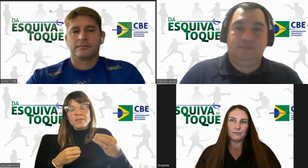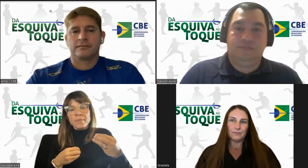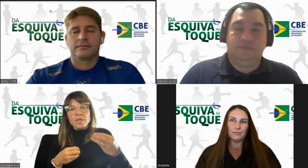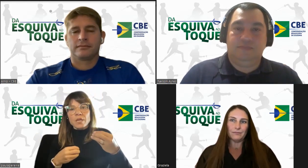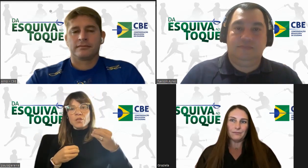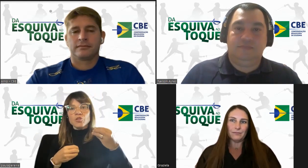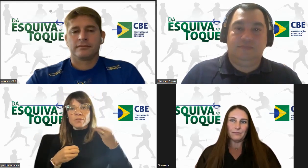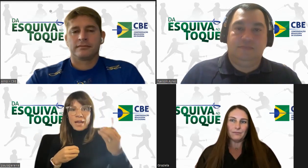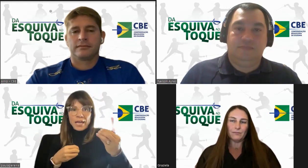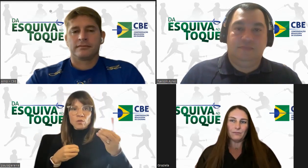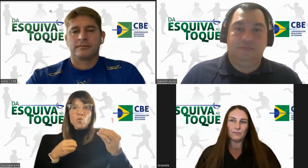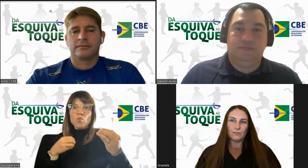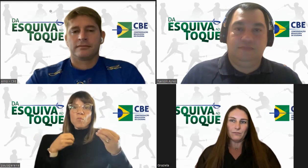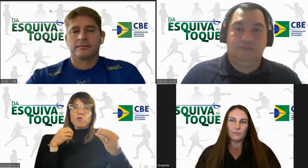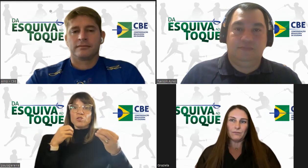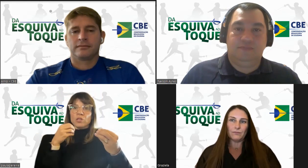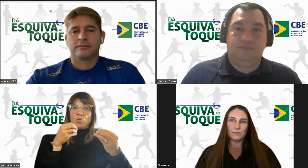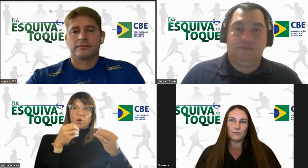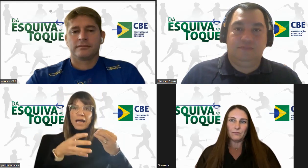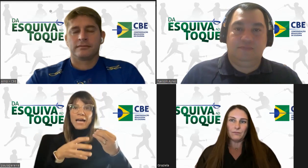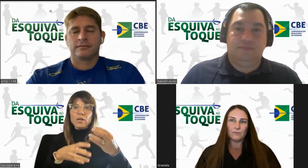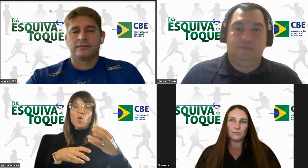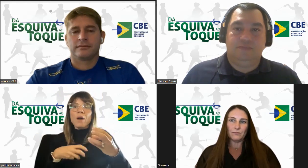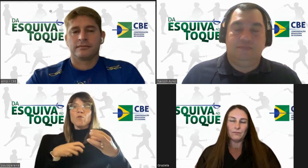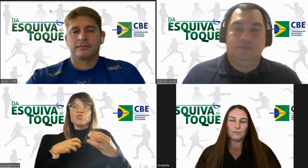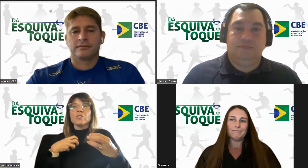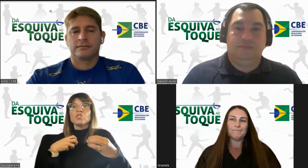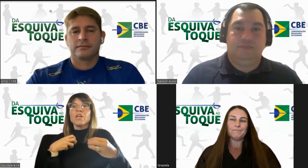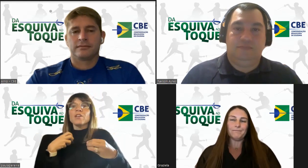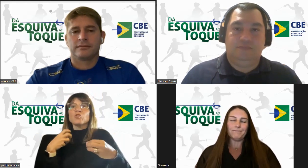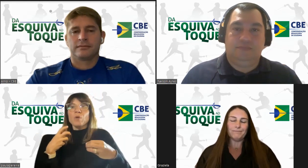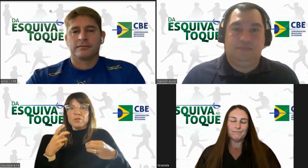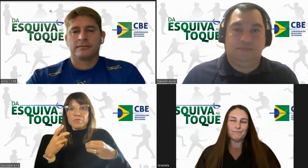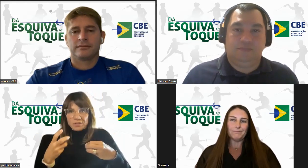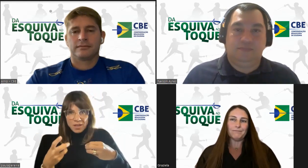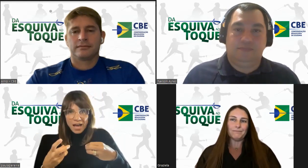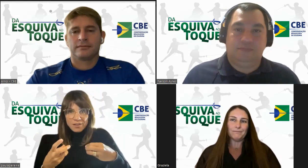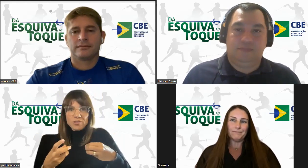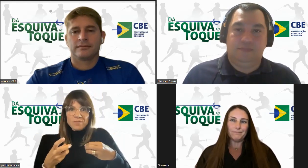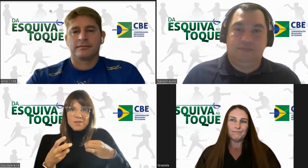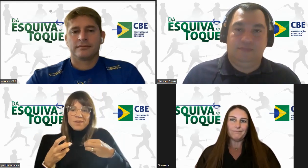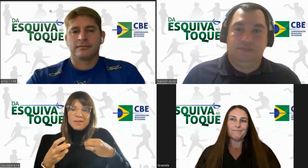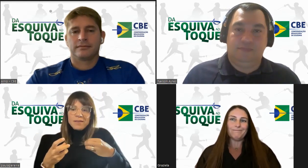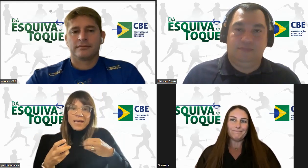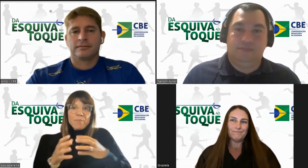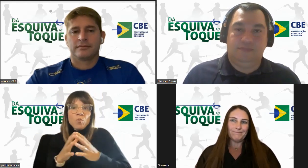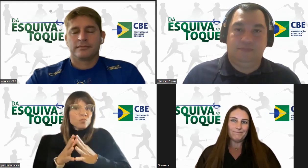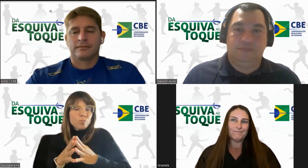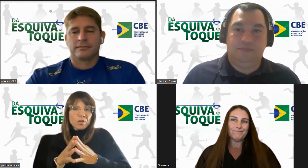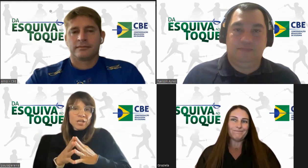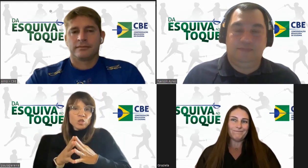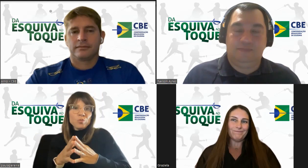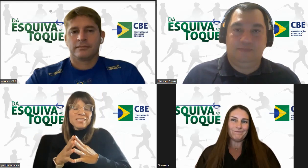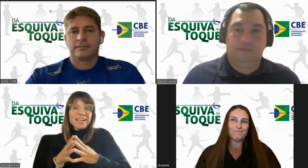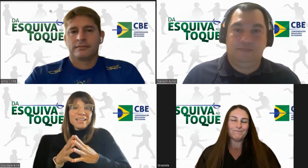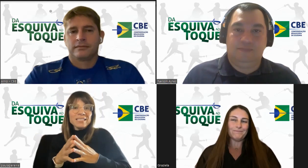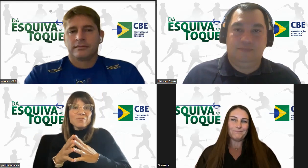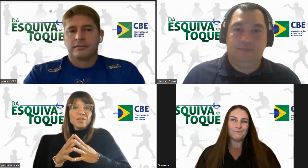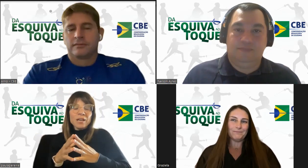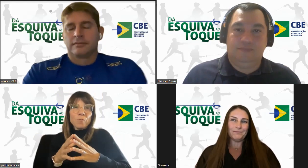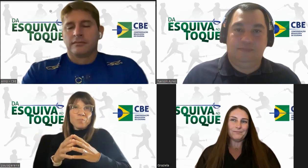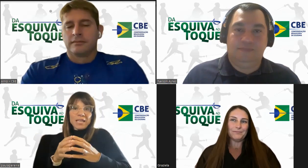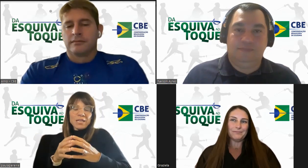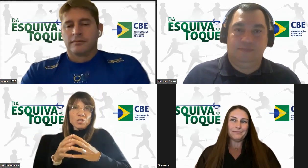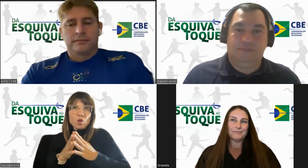vezes uma rotina de treino com uma rotina escolar ou uma rotina já de uma universidade muito importante porque